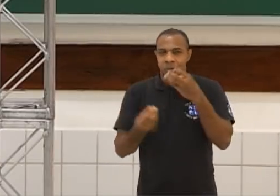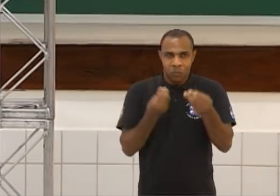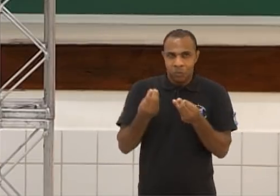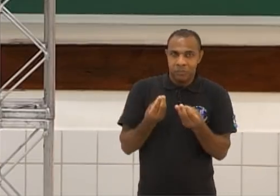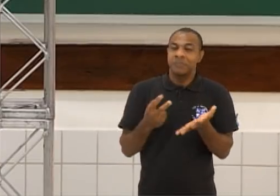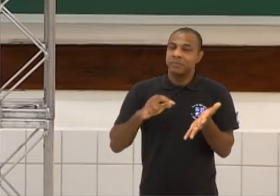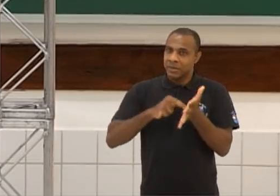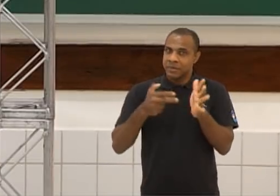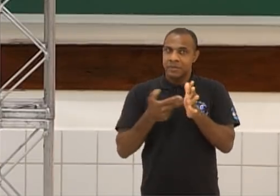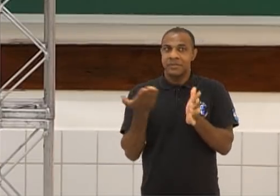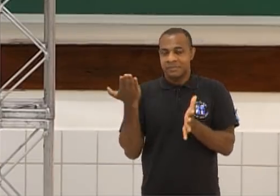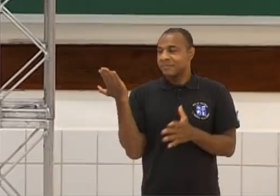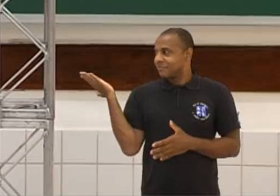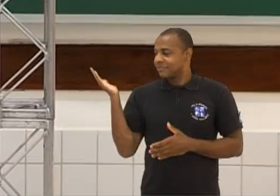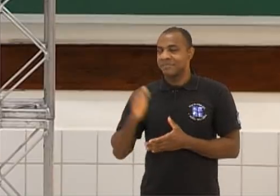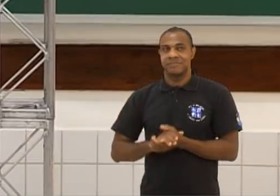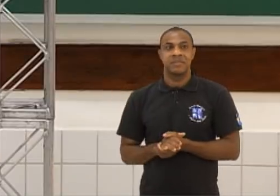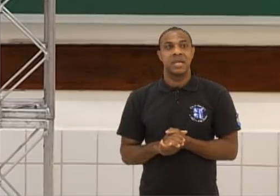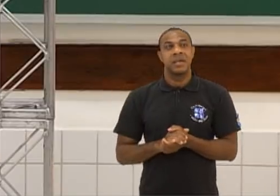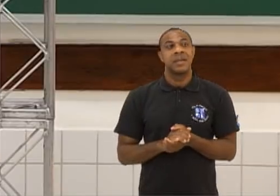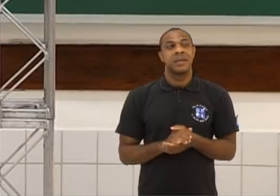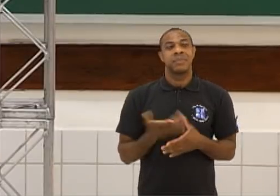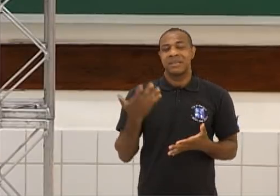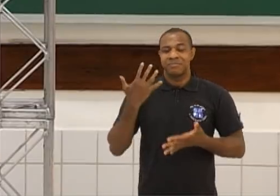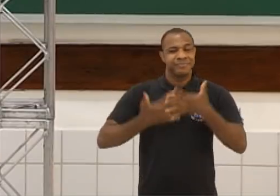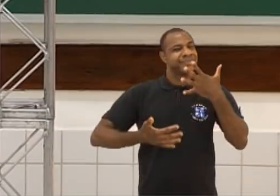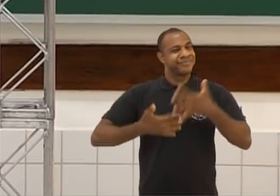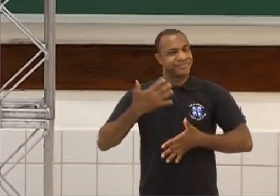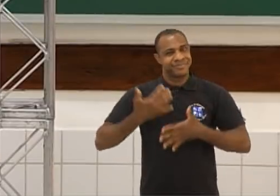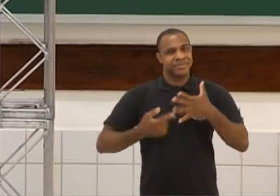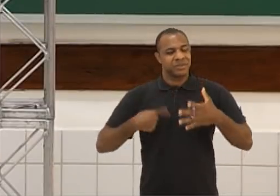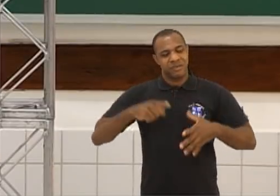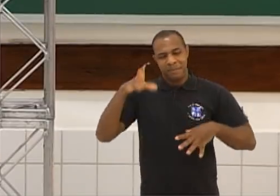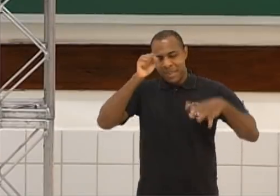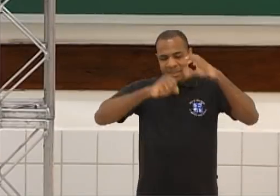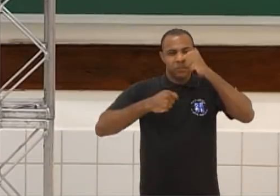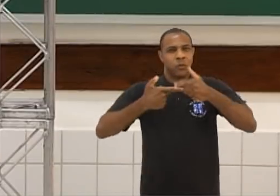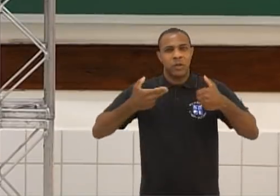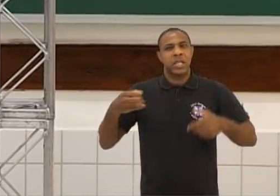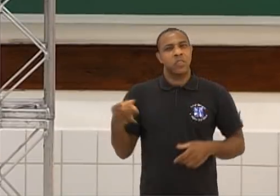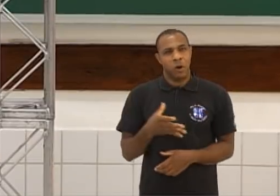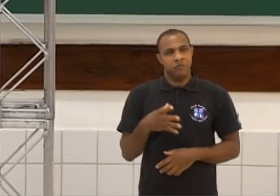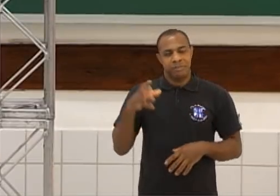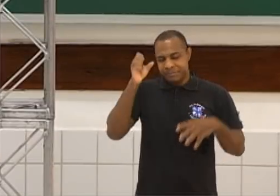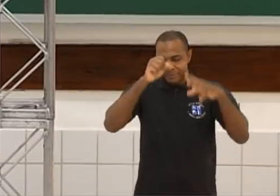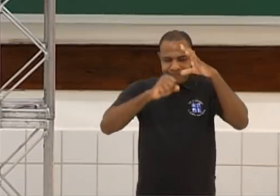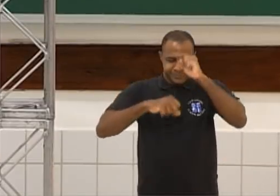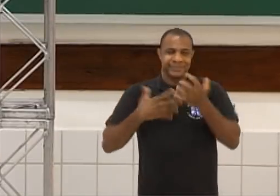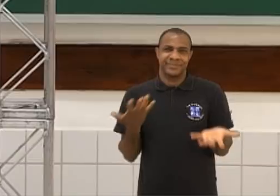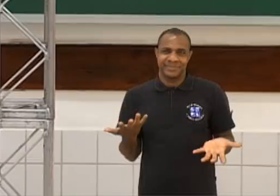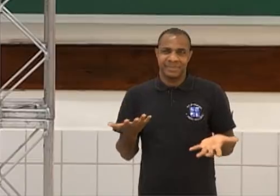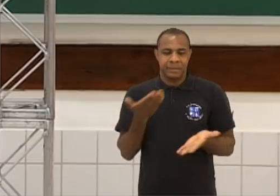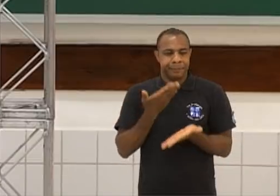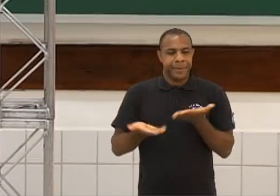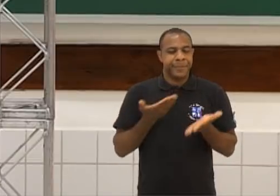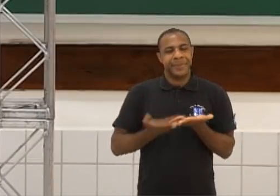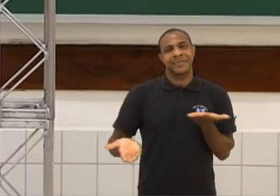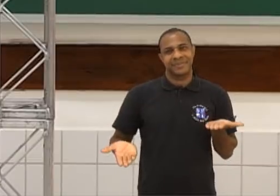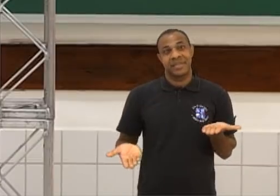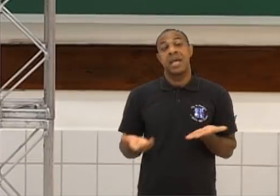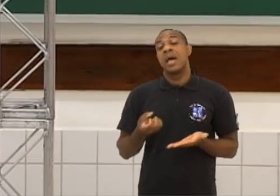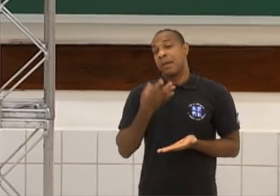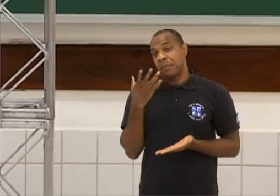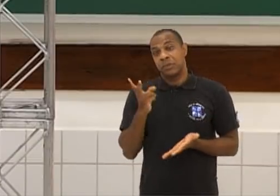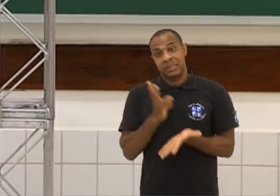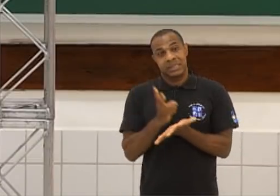conceitos, porque eles acabam se perdendo, né? Porque a gente vai aprendendo coisa nova, e daí algumas coisas acabam se perdendo. Por isso que é sempre bom